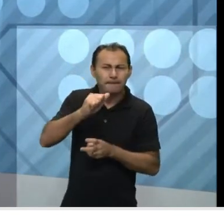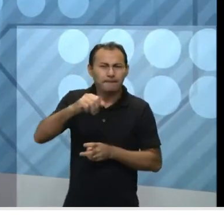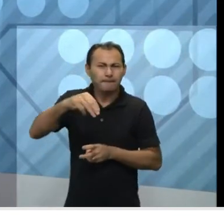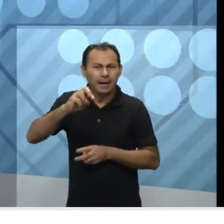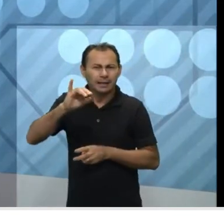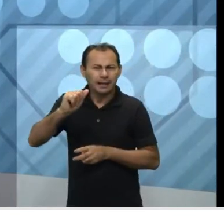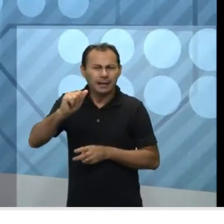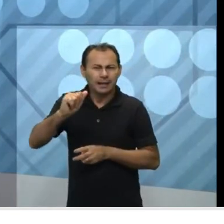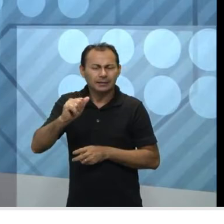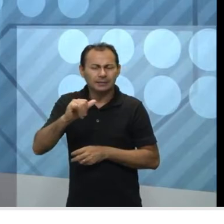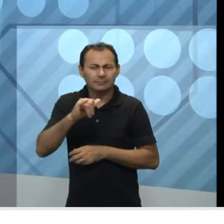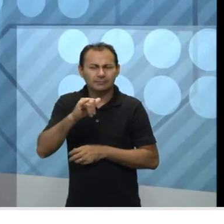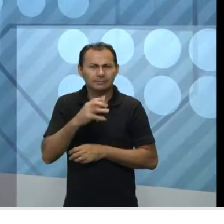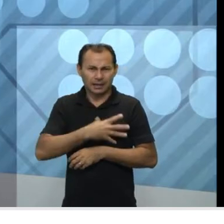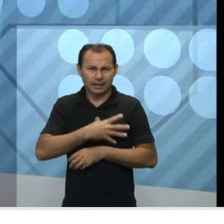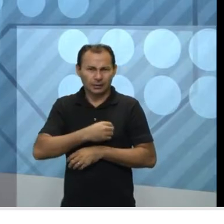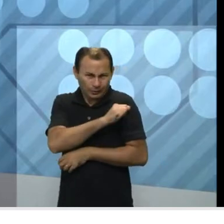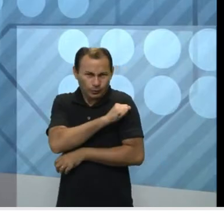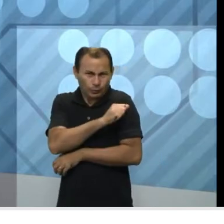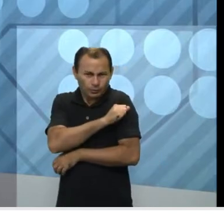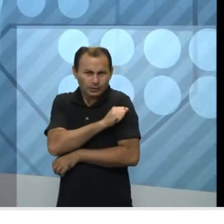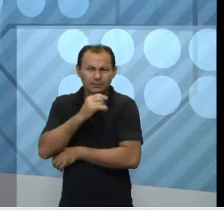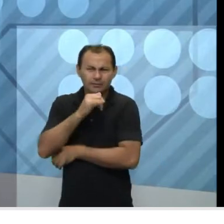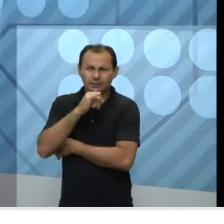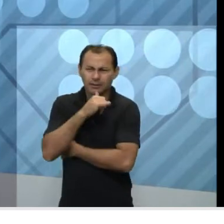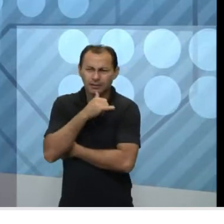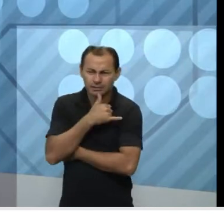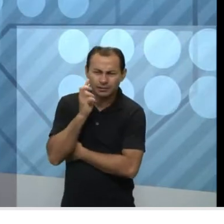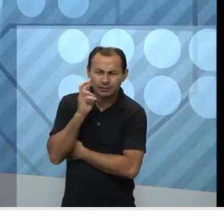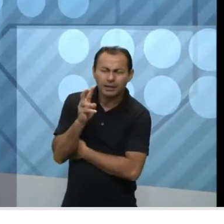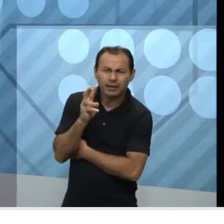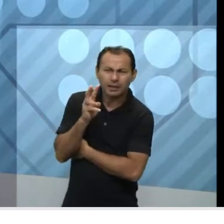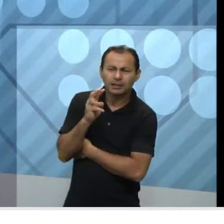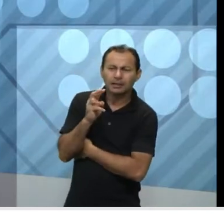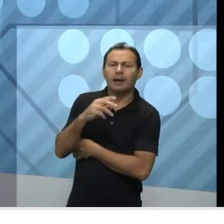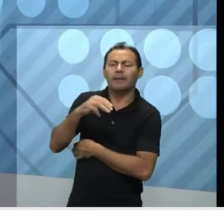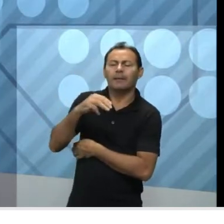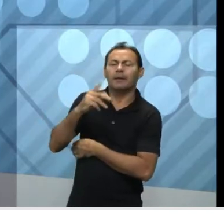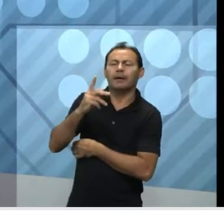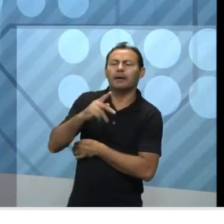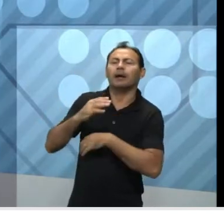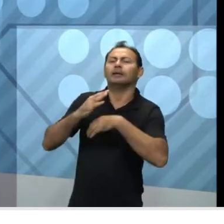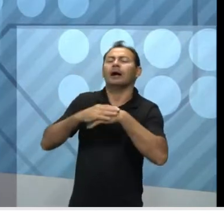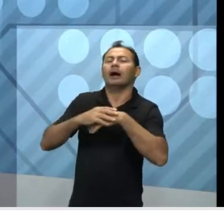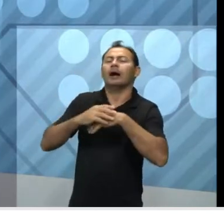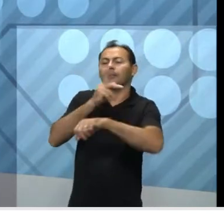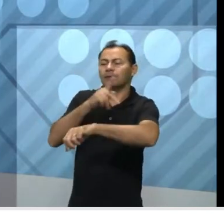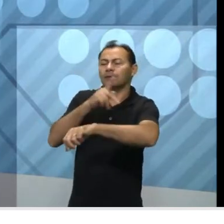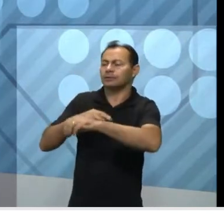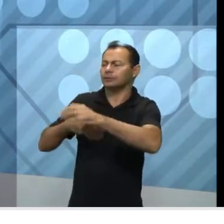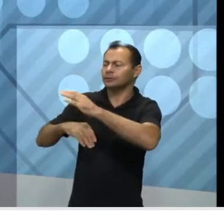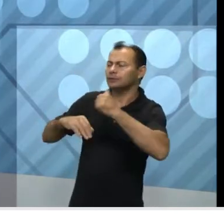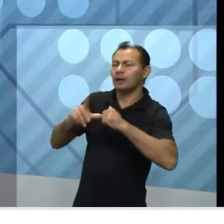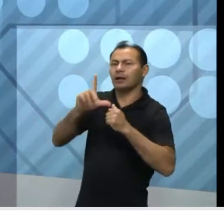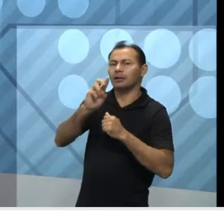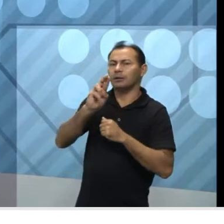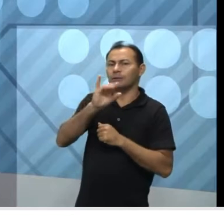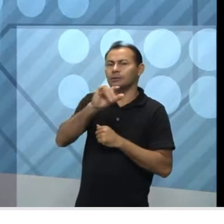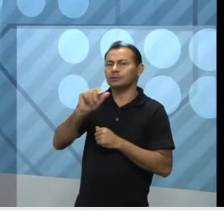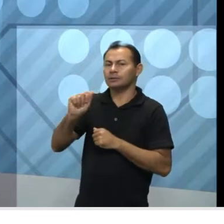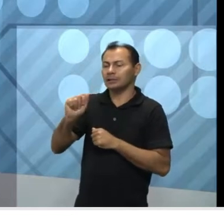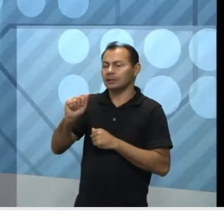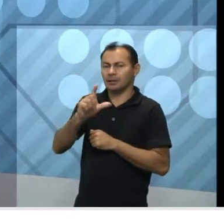triste, desinteressada, e ela resolve chamar então quem? Luzia, para conversar sobre Mariana. Quando a mãe Luzia